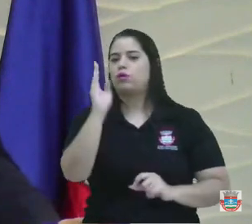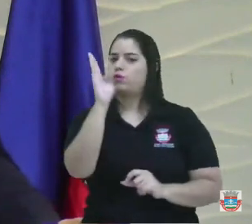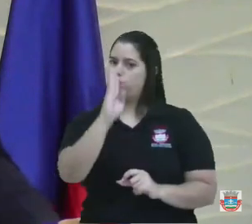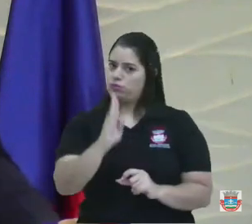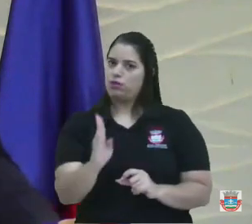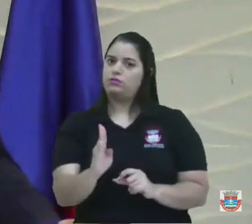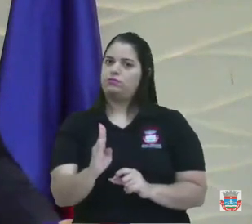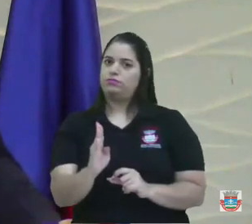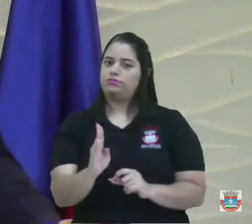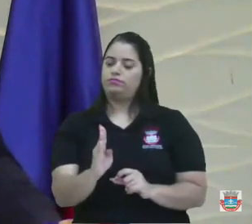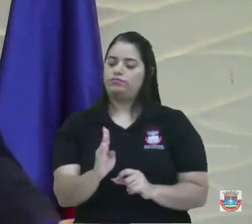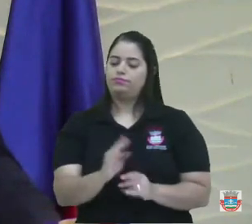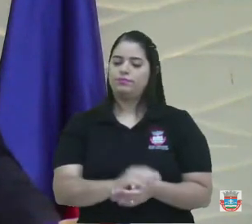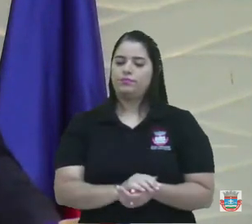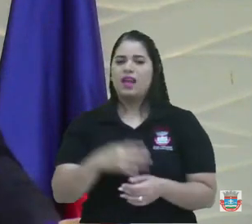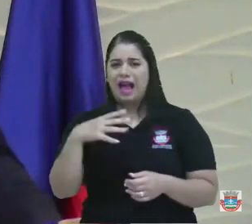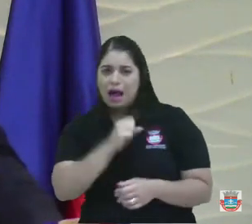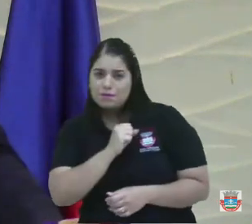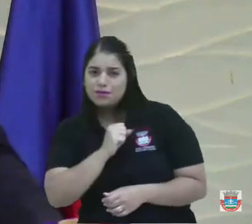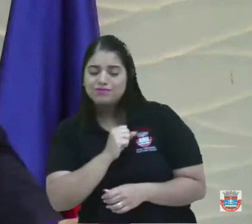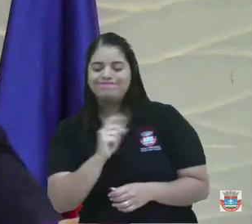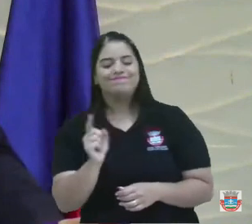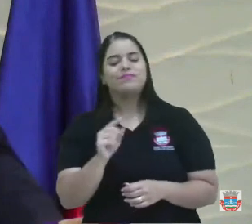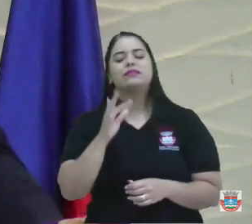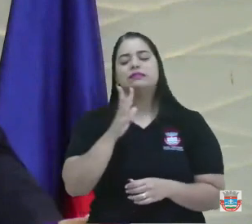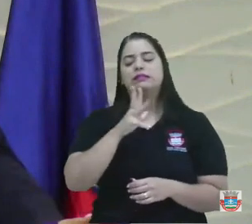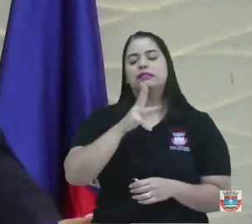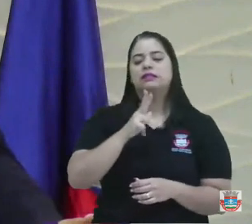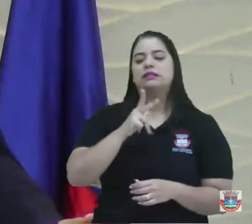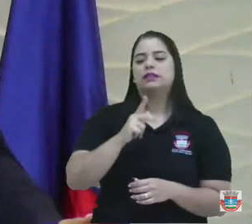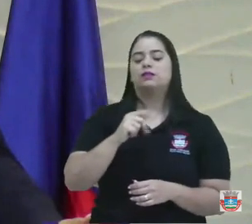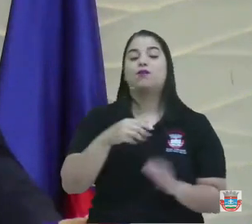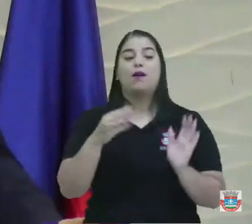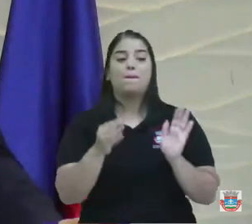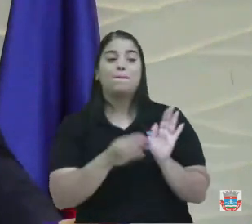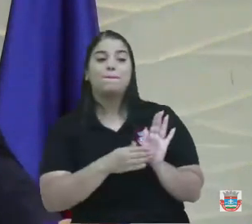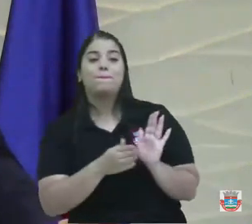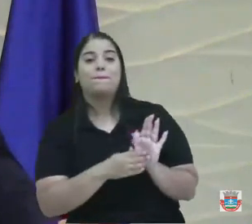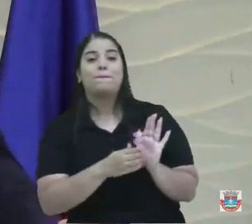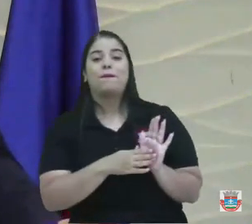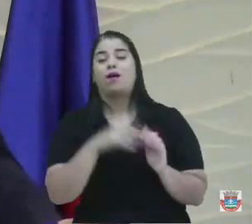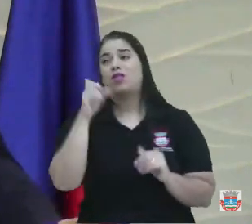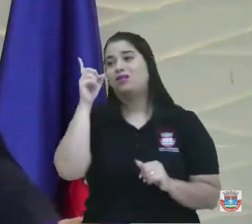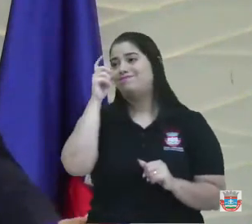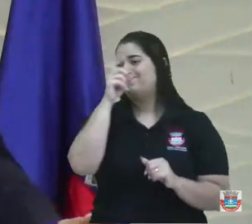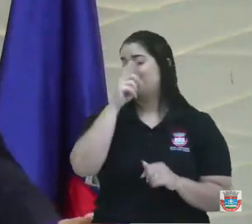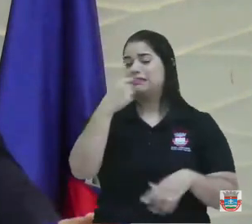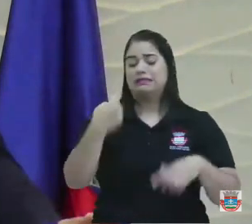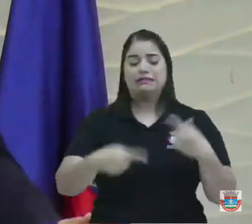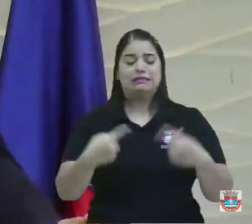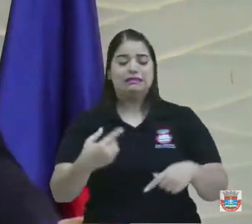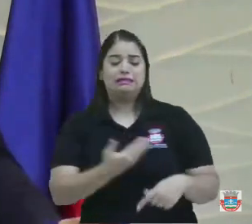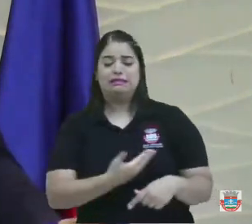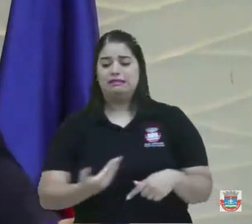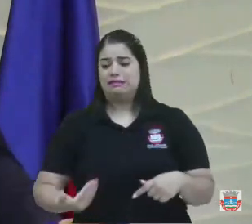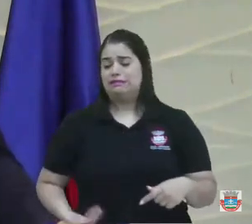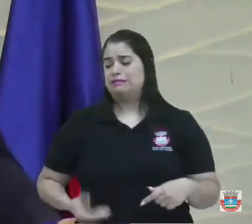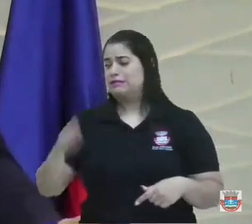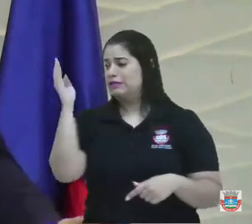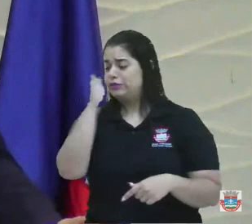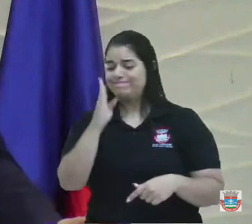vai resolver. Nem tão cedo. São pautas difíceis, são políticas públicas que o país não